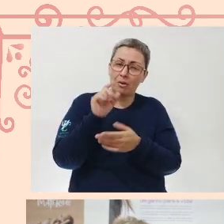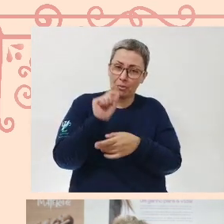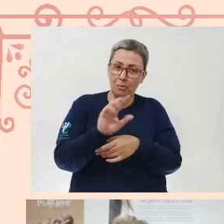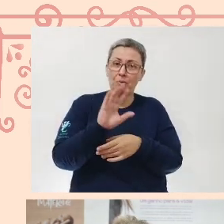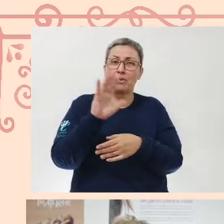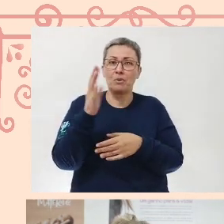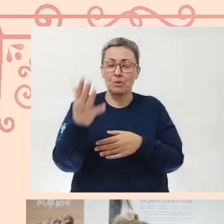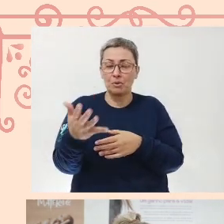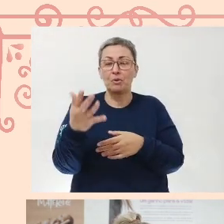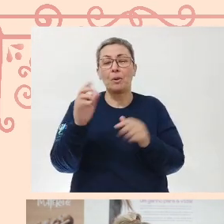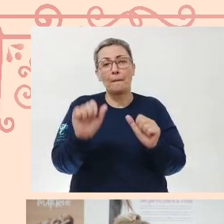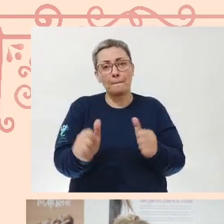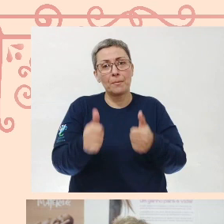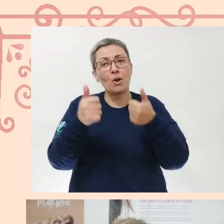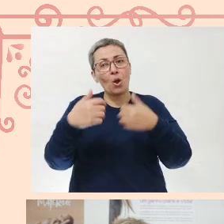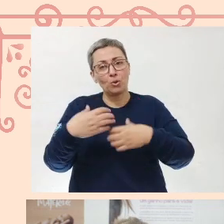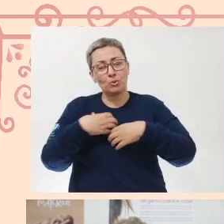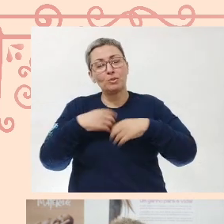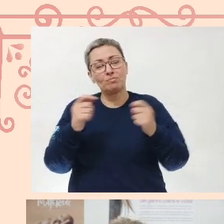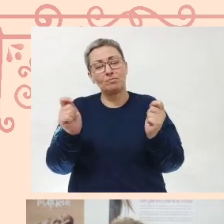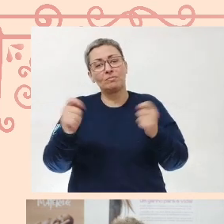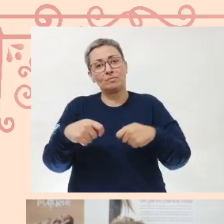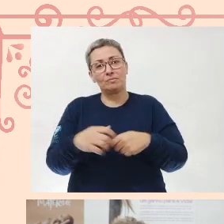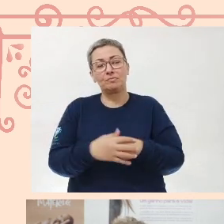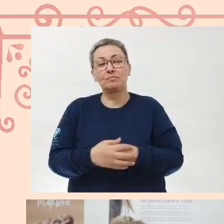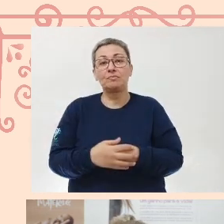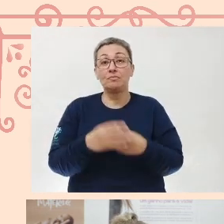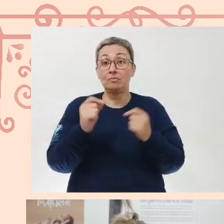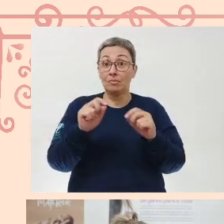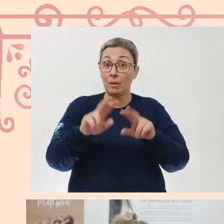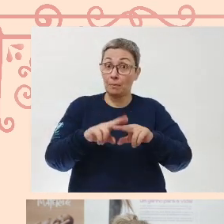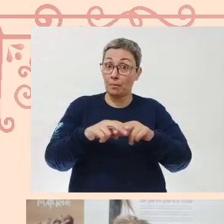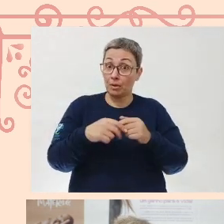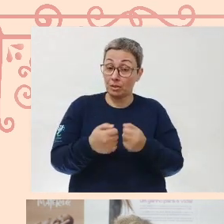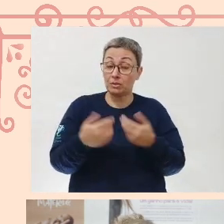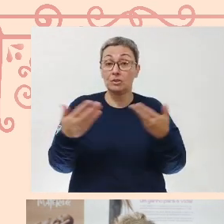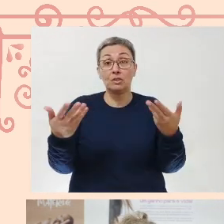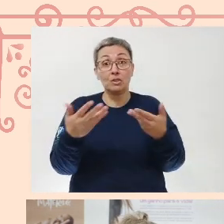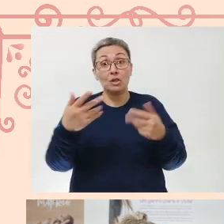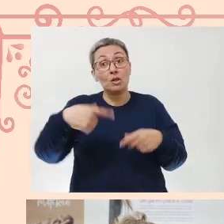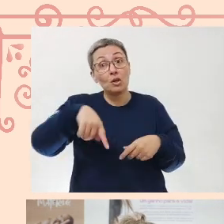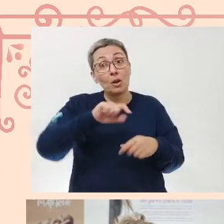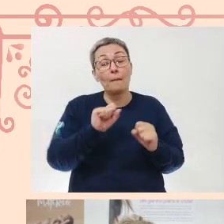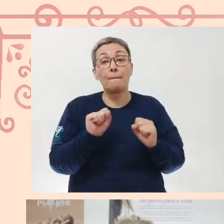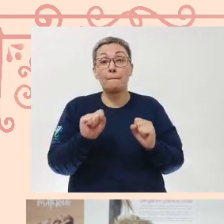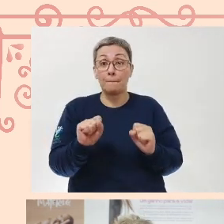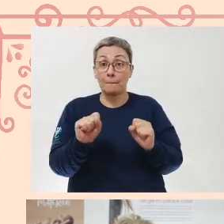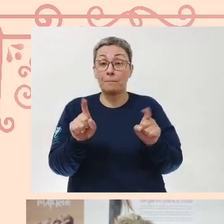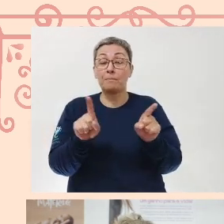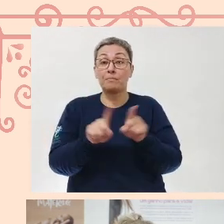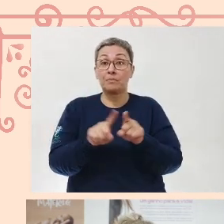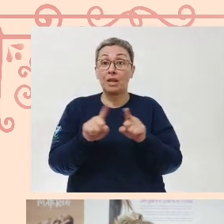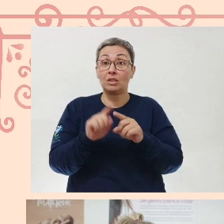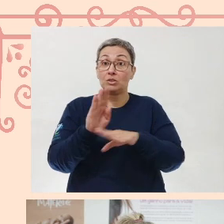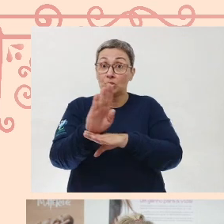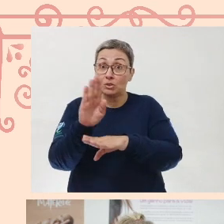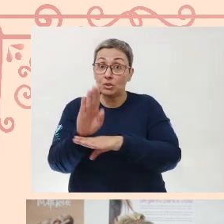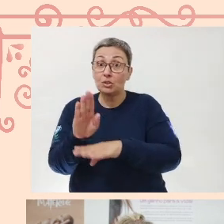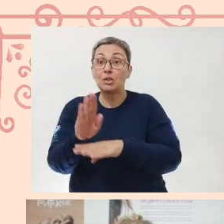comece a acontecer da melhor forma possível. Com isso, então, nós